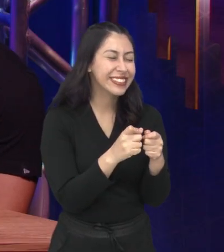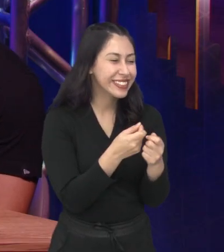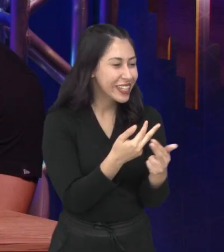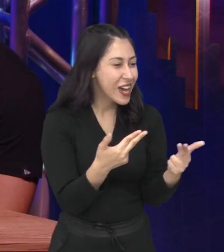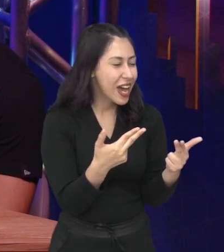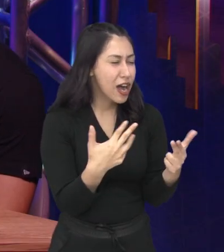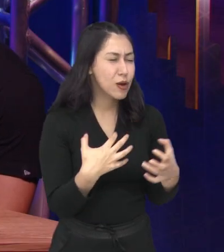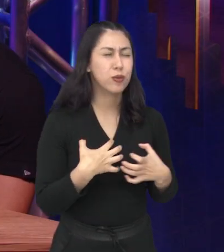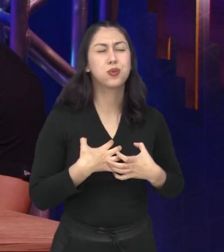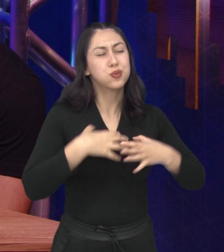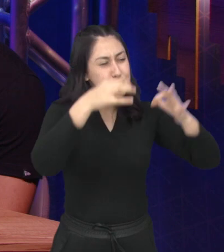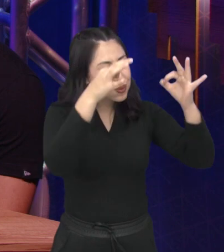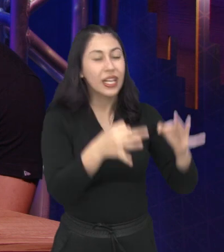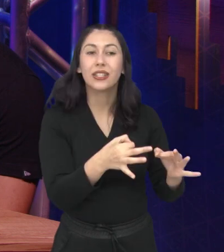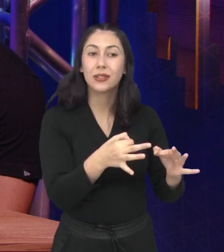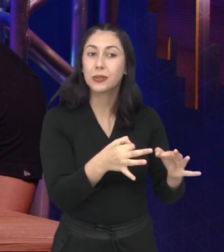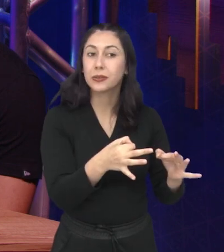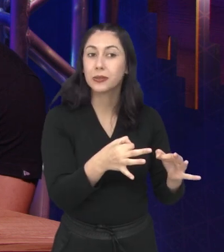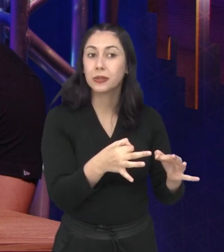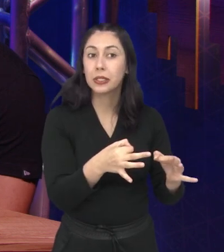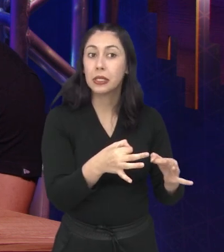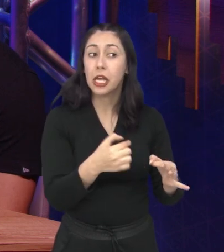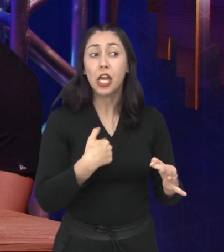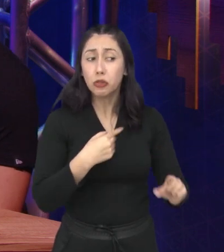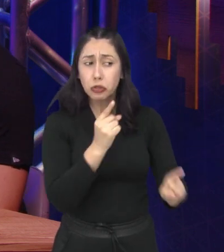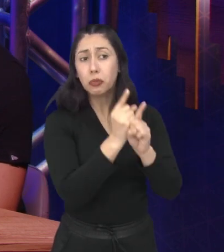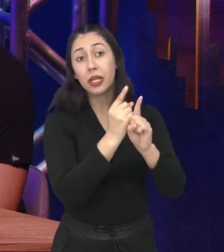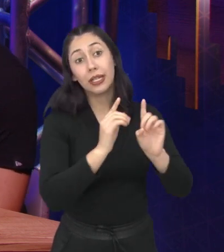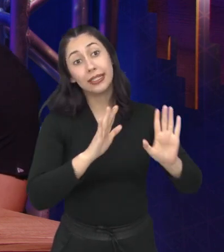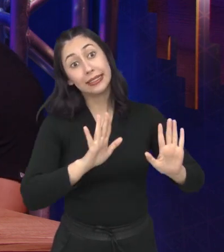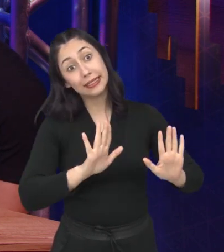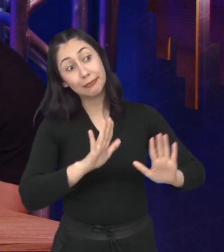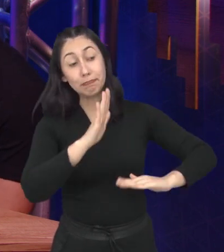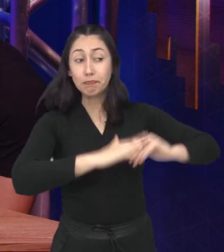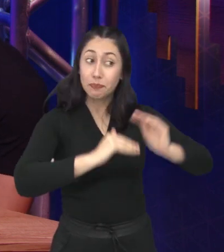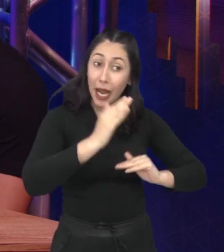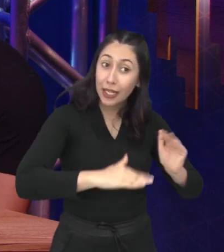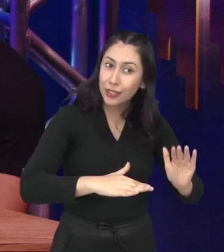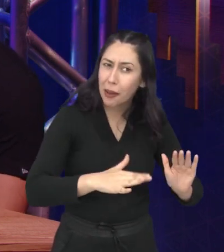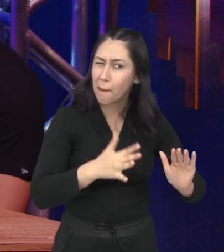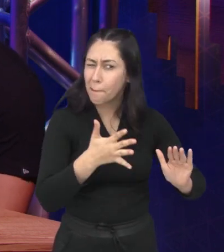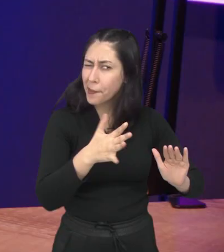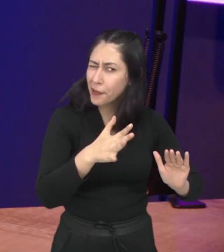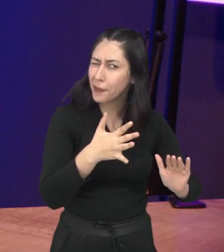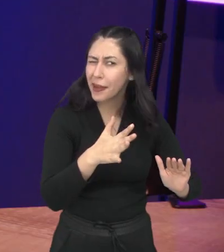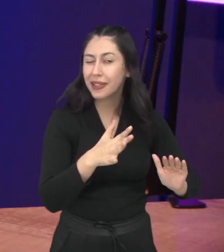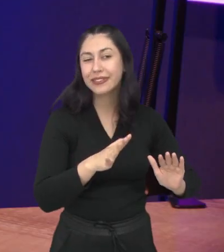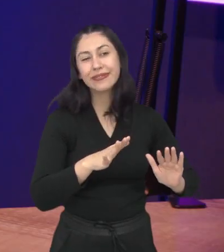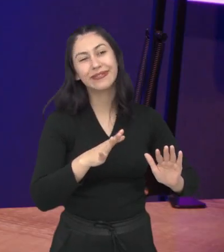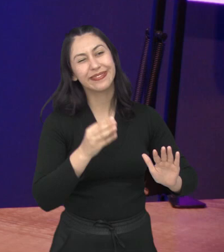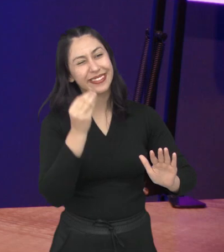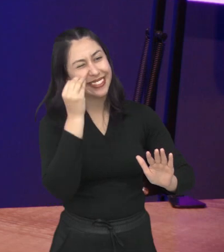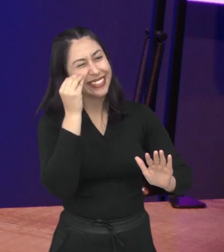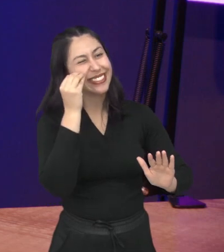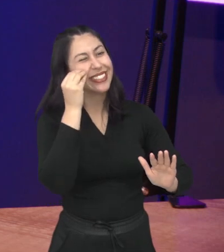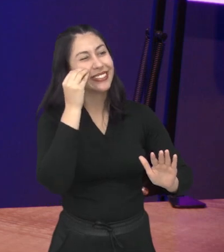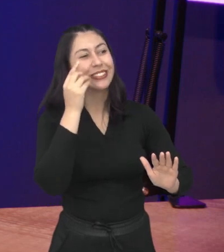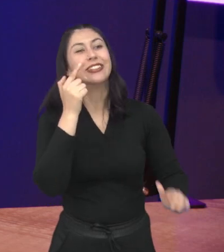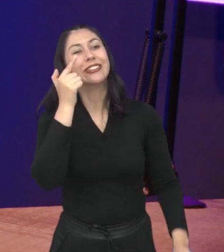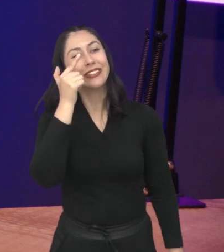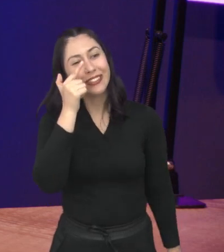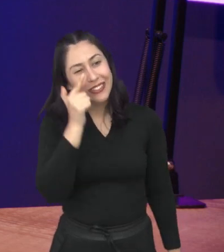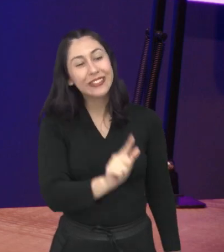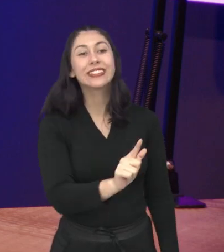É isso. Eu acho que eu sei. Se eu tô colocando em prática, mais ou menos. Mas eu tô em busca de concretizar, né? De